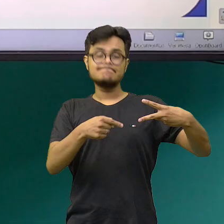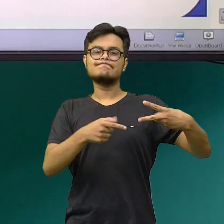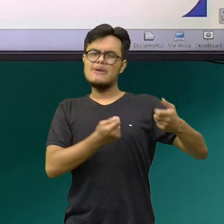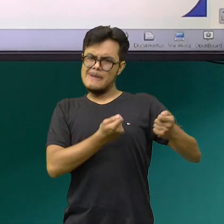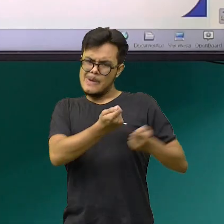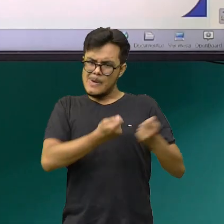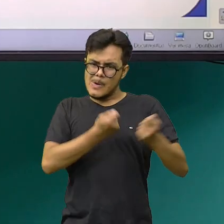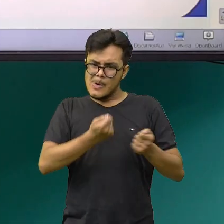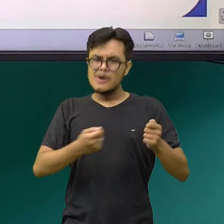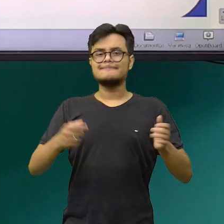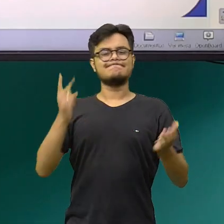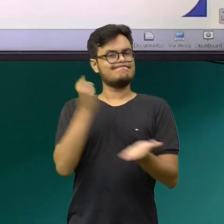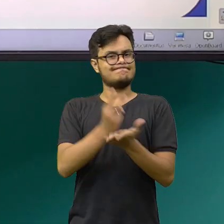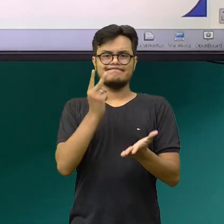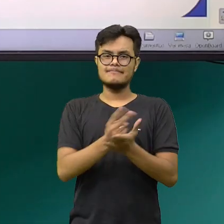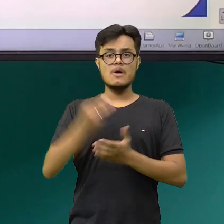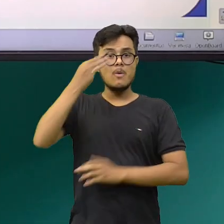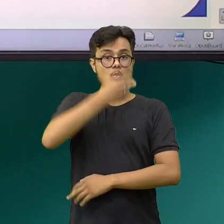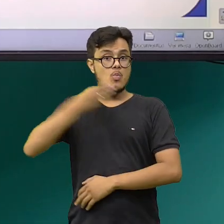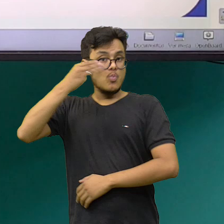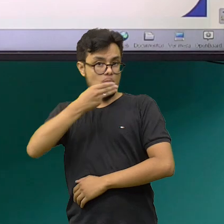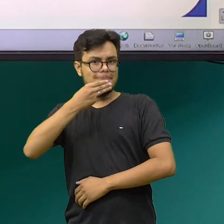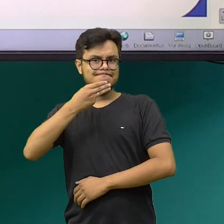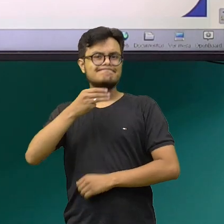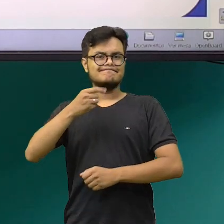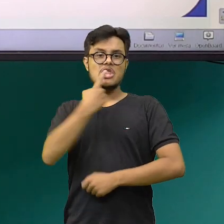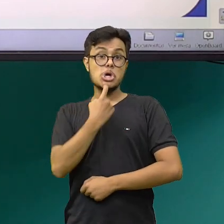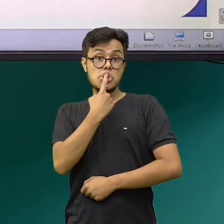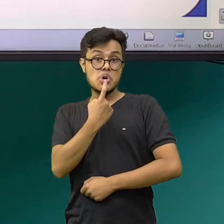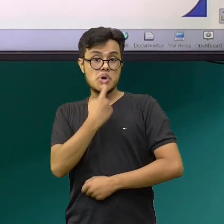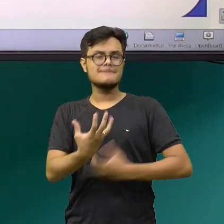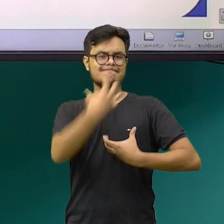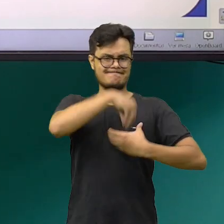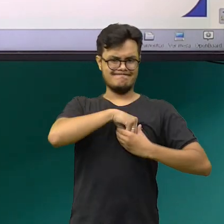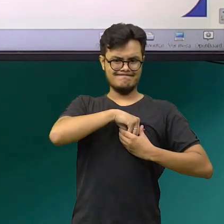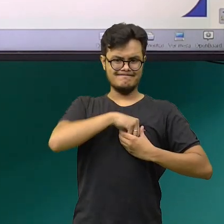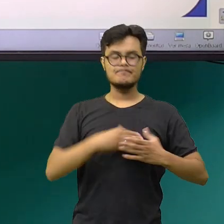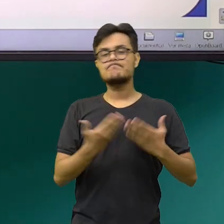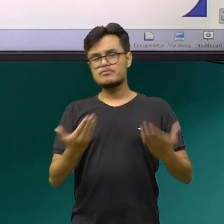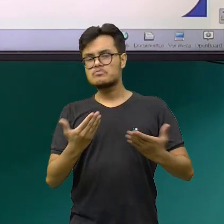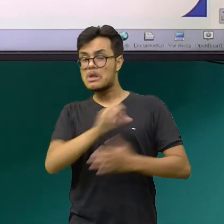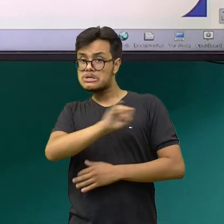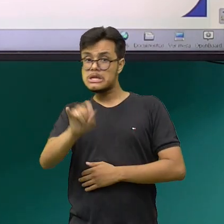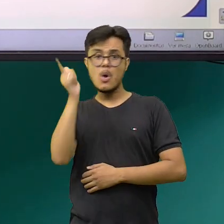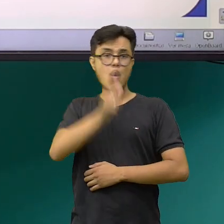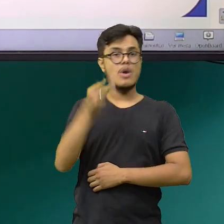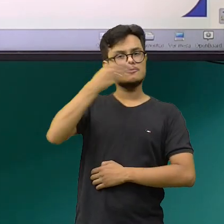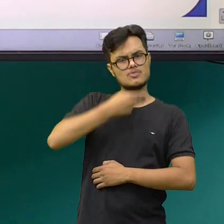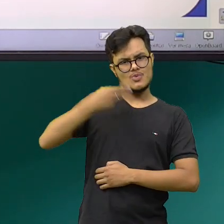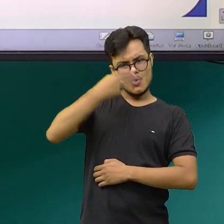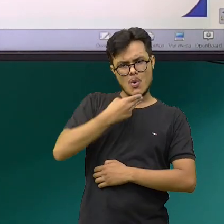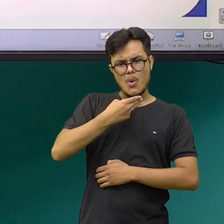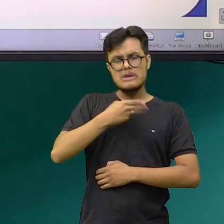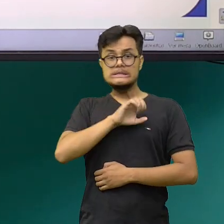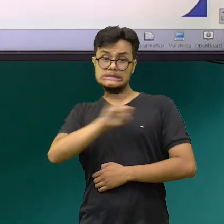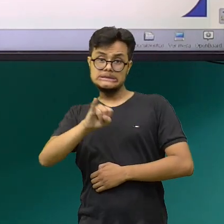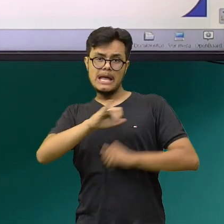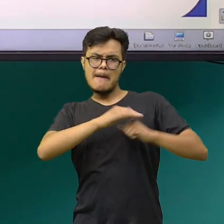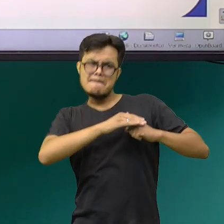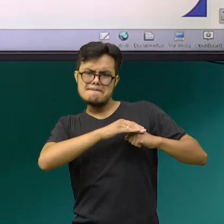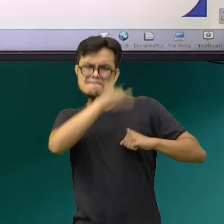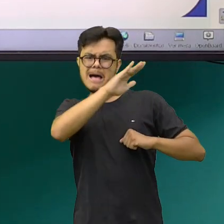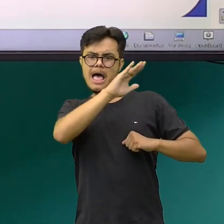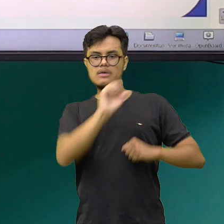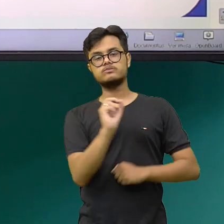reguladores de açúcar sanguíneo, fazendo com que esse excesso de açúcar seja levado para